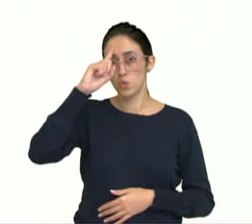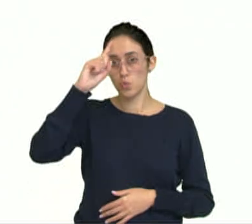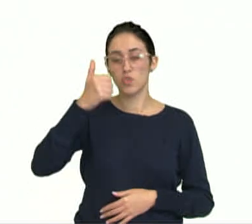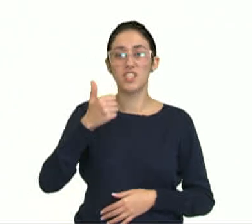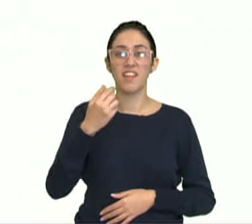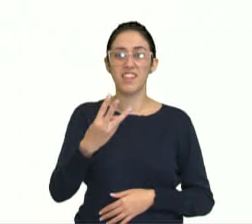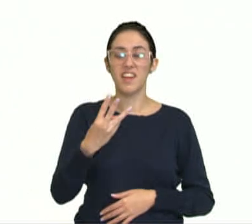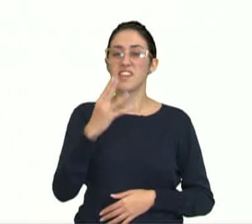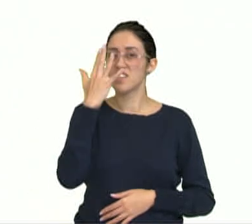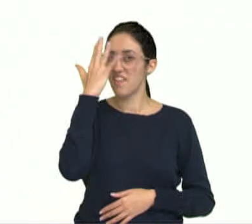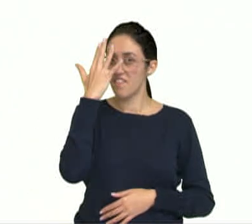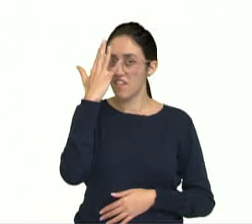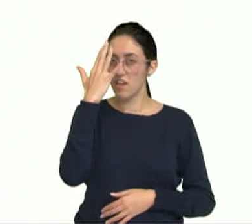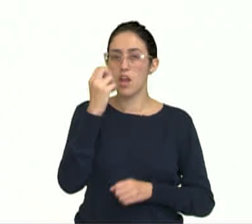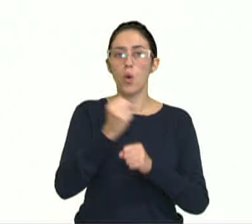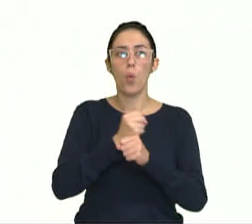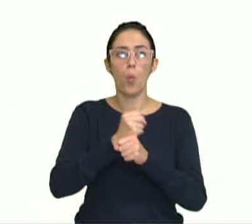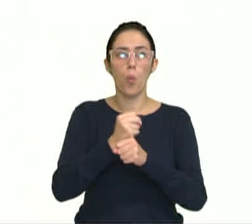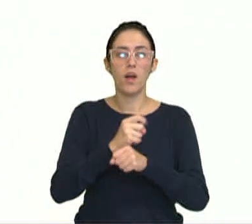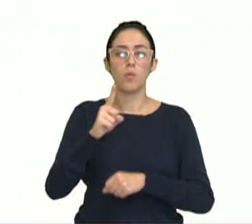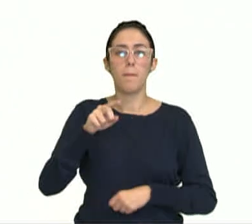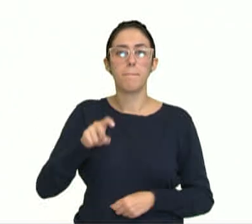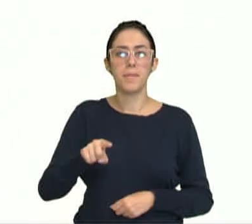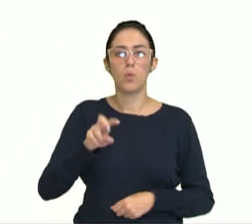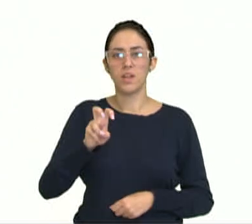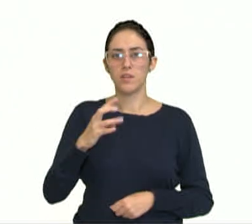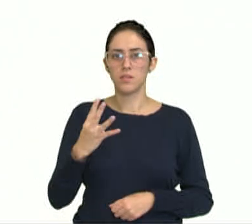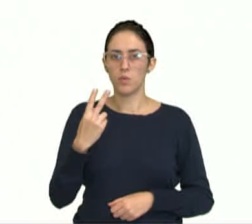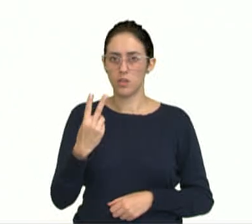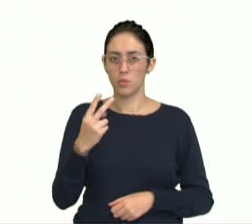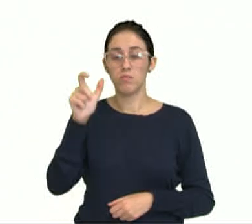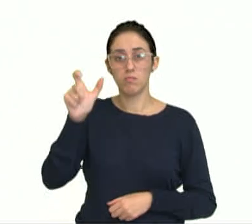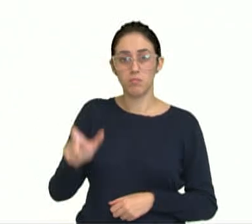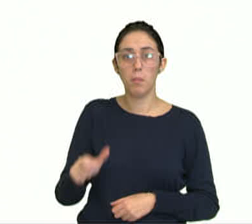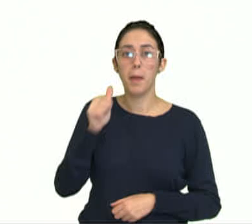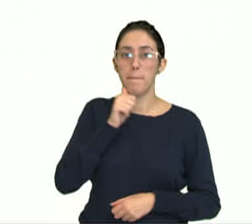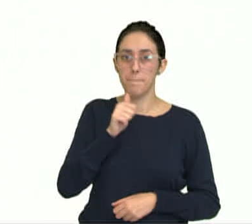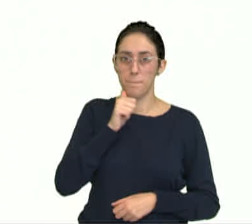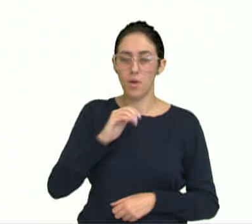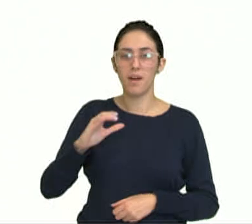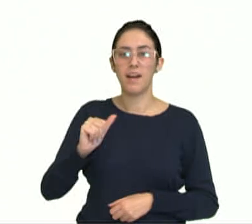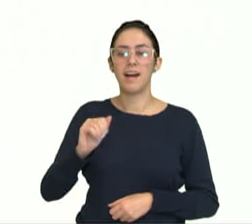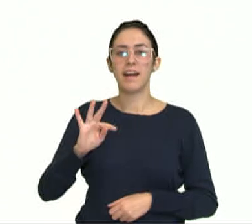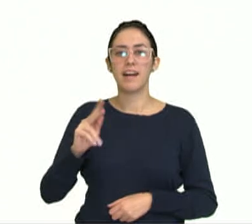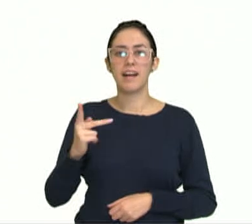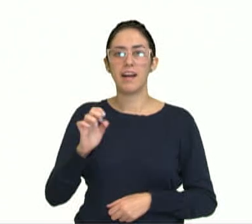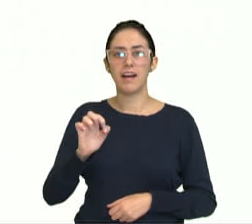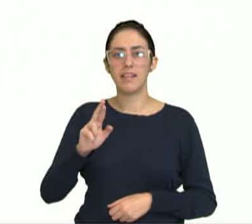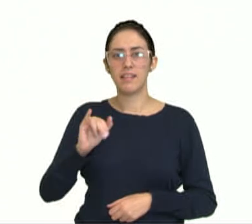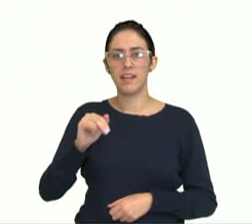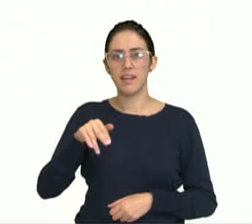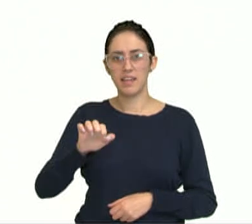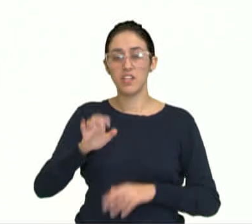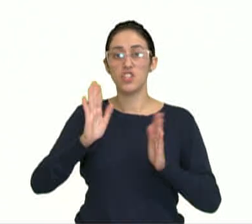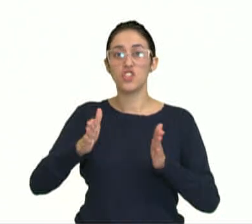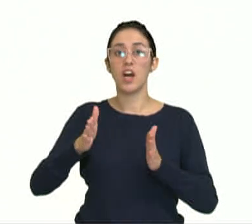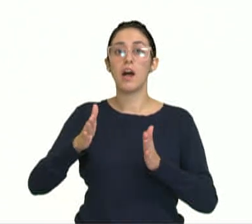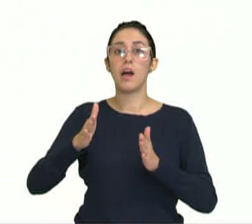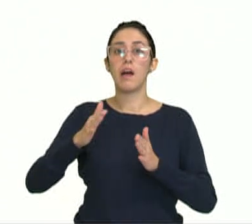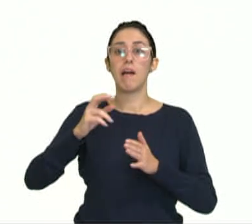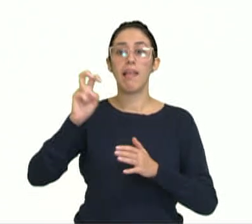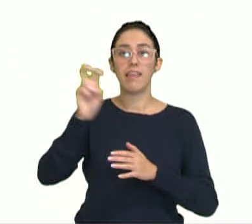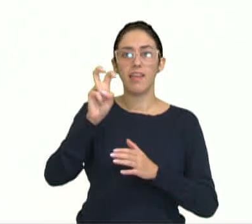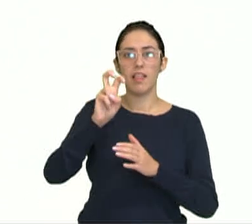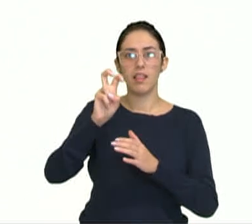de 1542, Catherine Howard, que era a quinta esposa do Henry, né? A